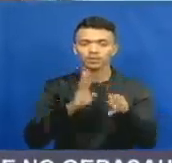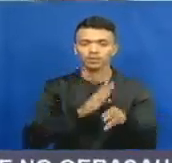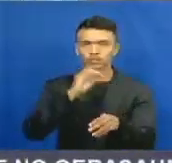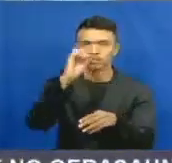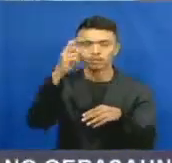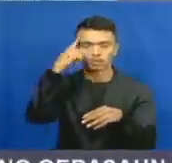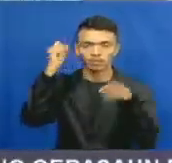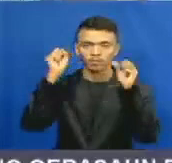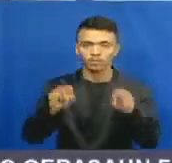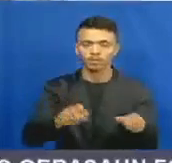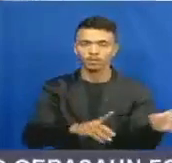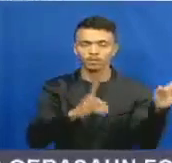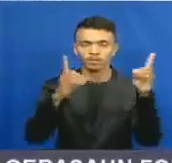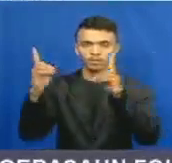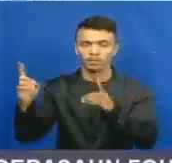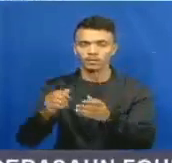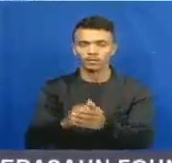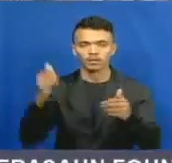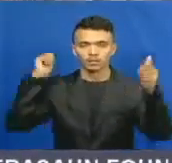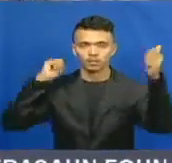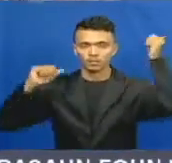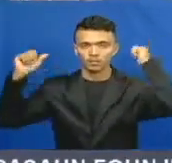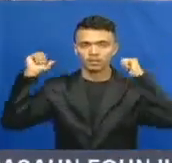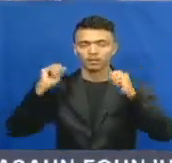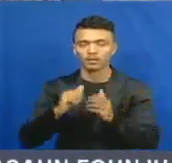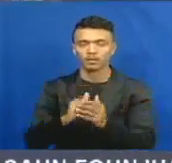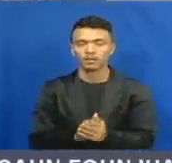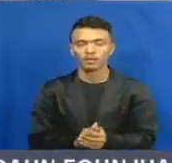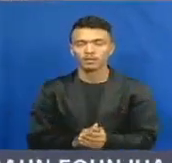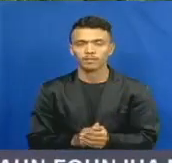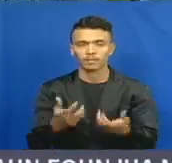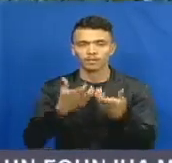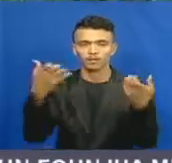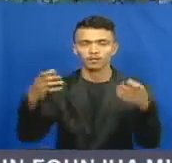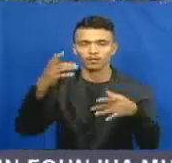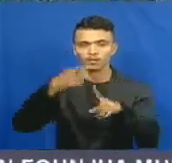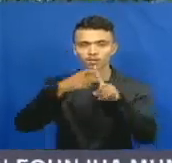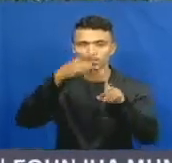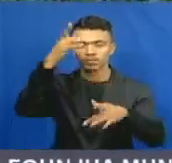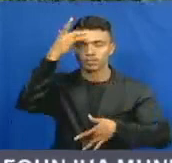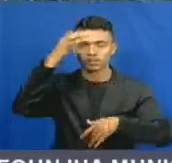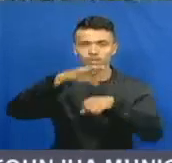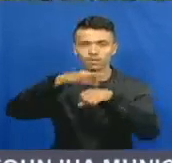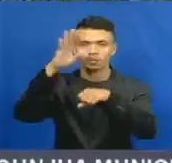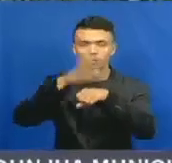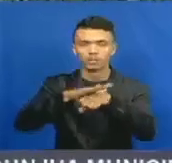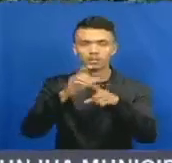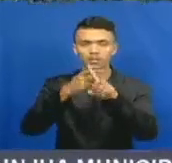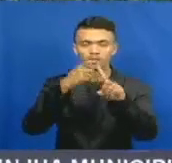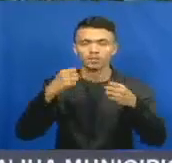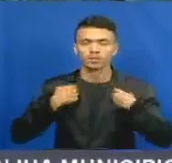realiza atividade fumigação ne ori hado komunitas sira husi moras dengue. Mulai dia tamba husi saúde ne mereka tamba halo